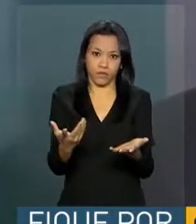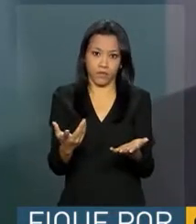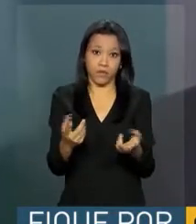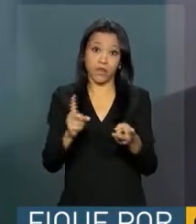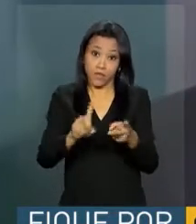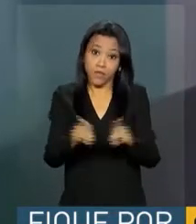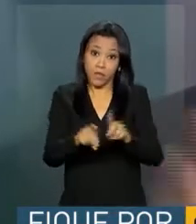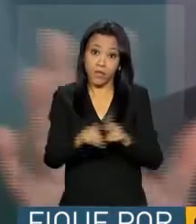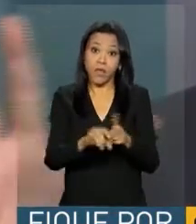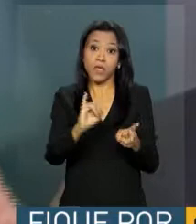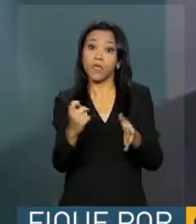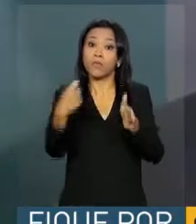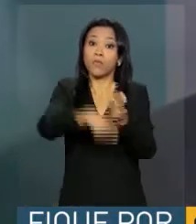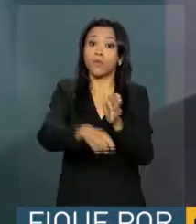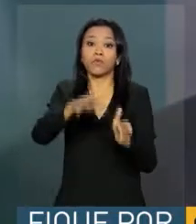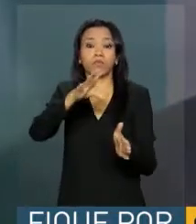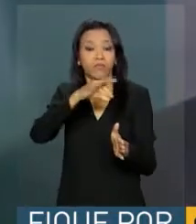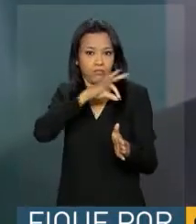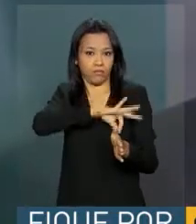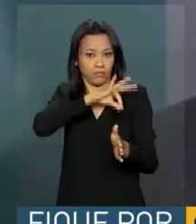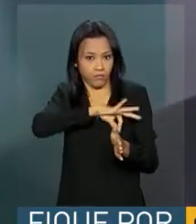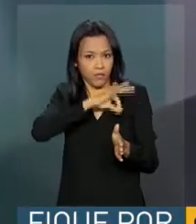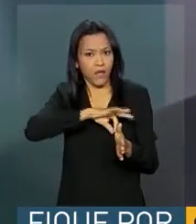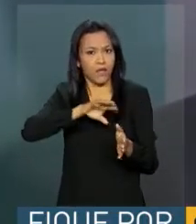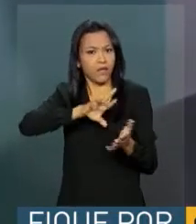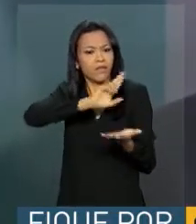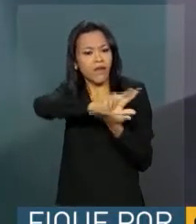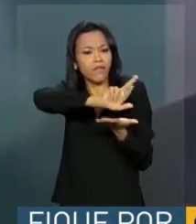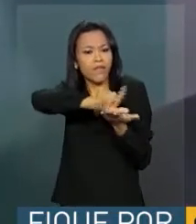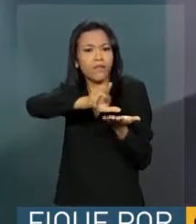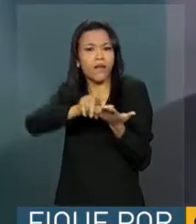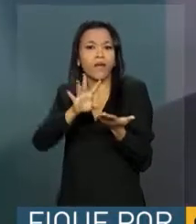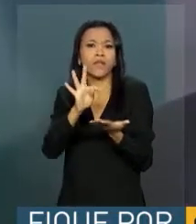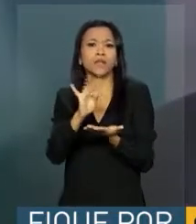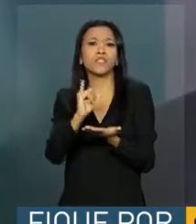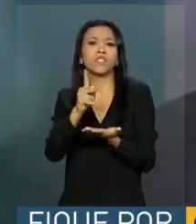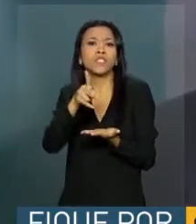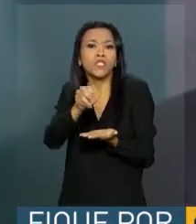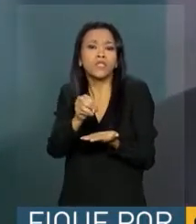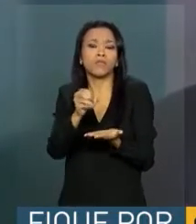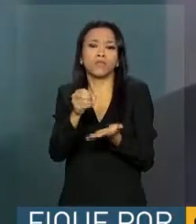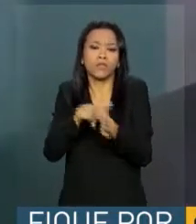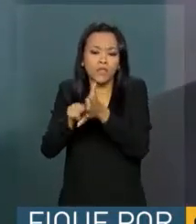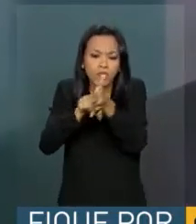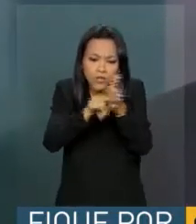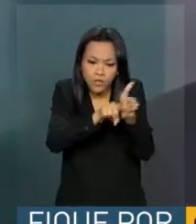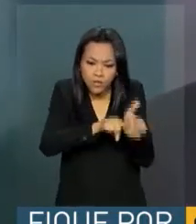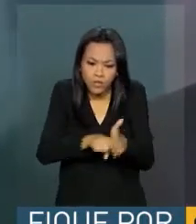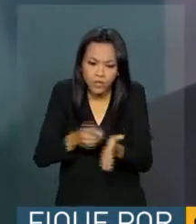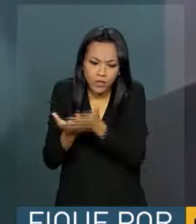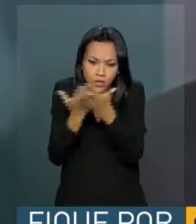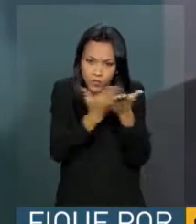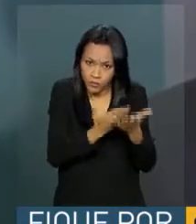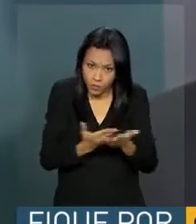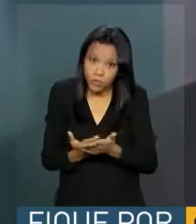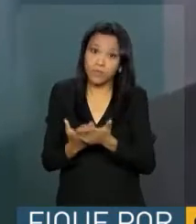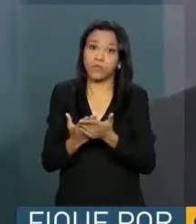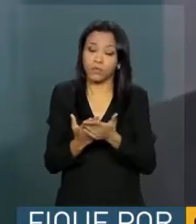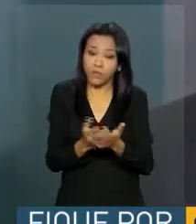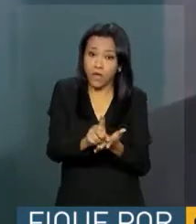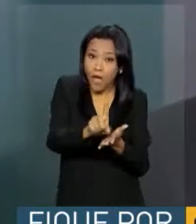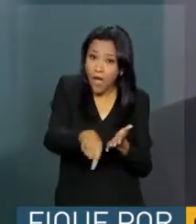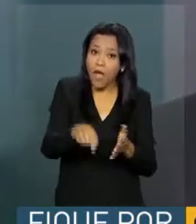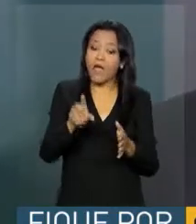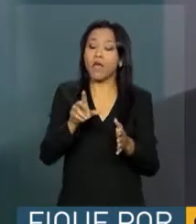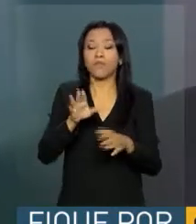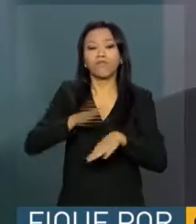de renda, mas também diversos tipos de estudos diferentes que sabemos, quer dizer, compete aos técnicos